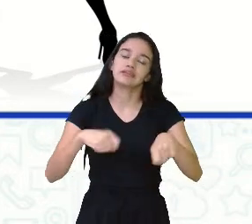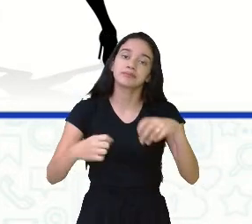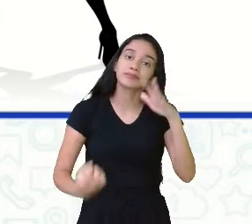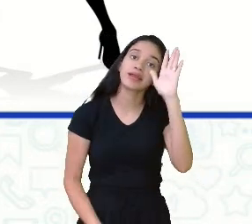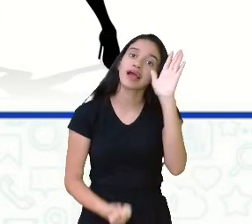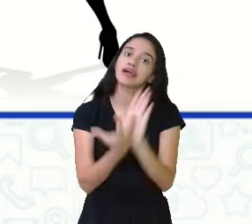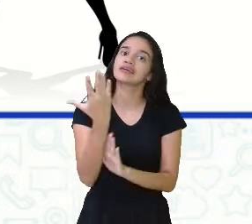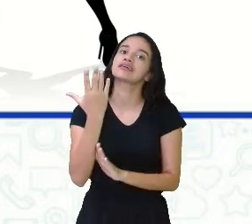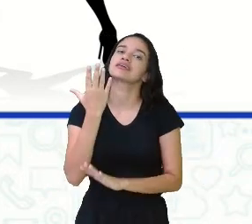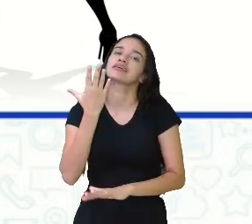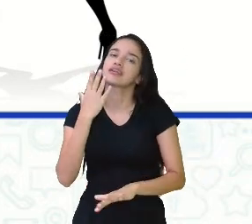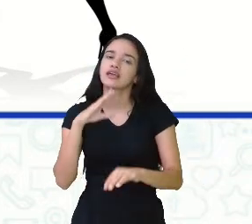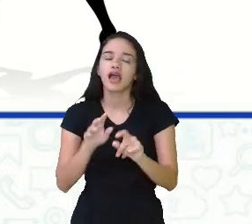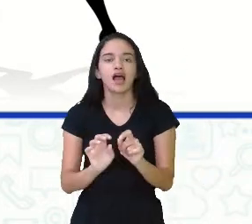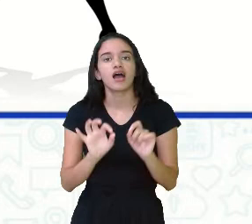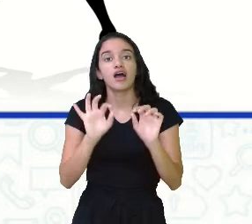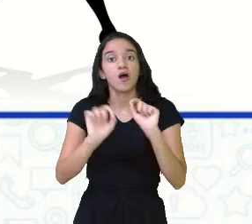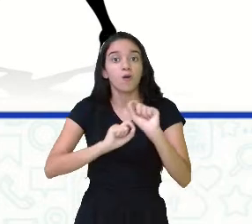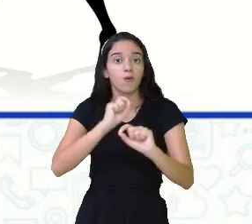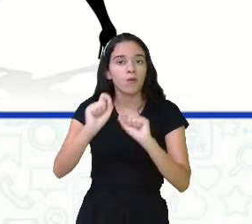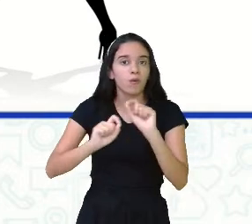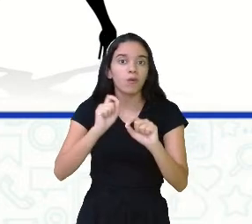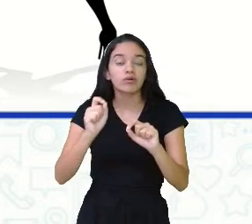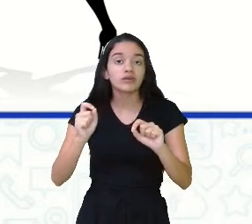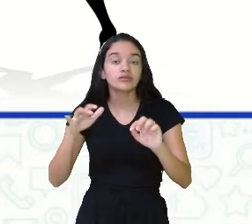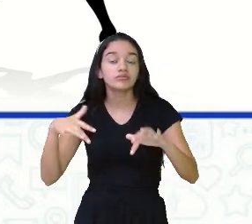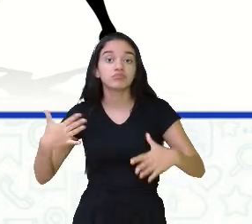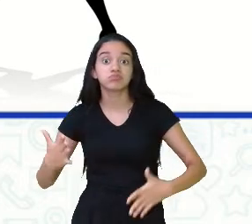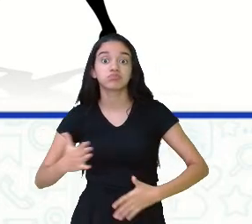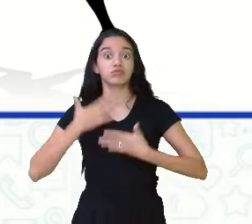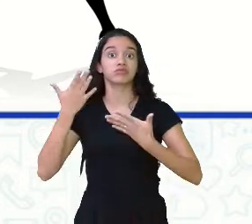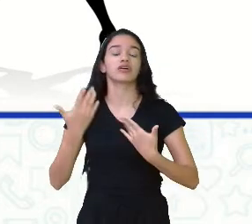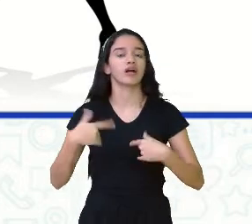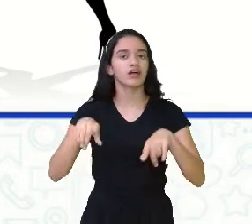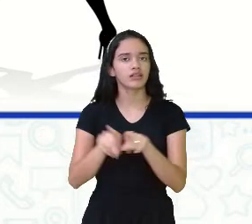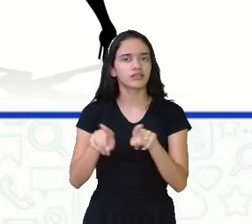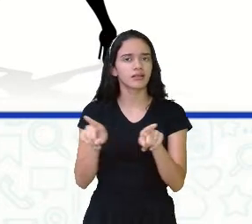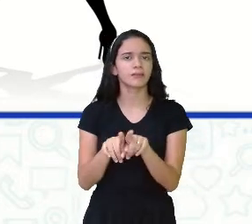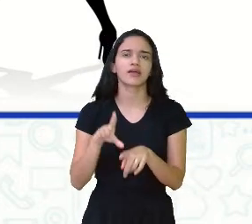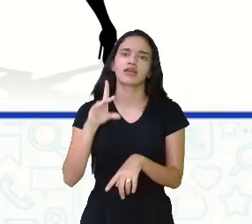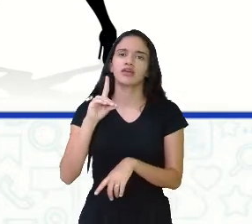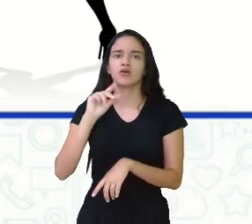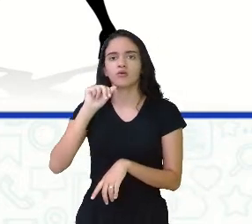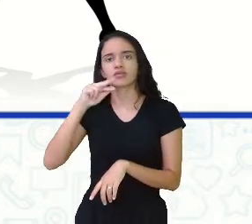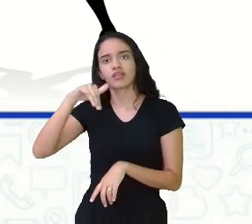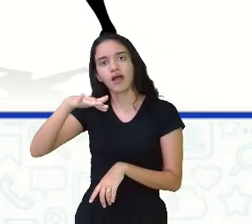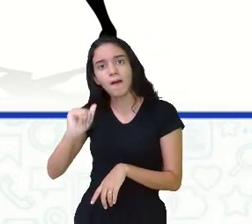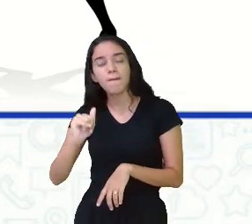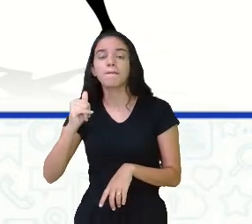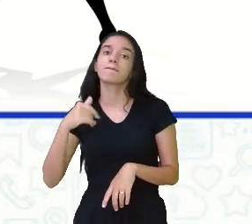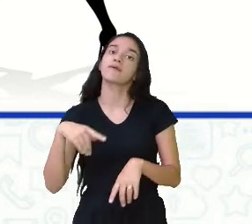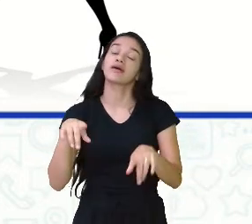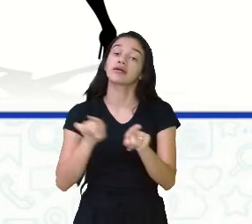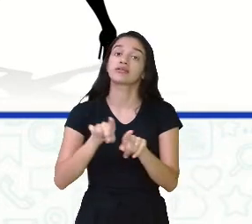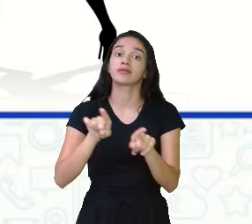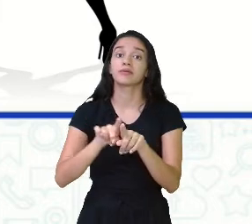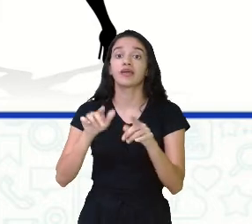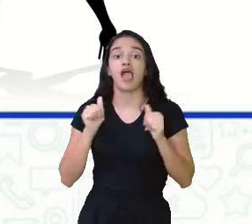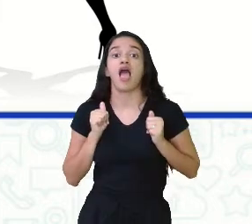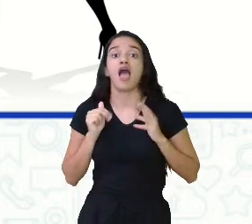um contraste, gerar tensão, criar uma dramaticidade. A ação revela